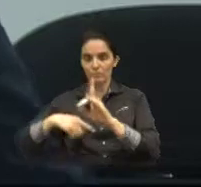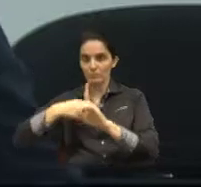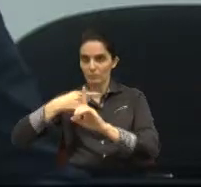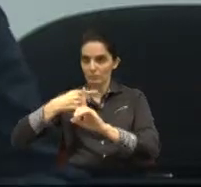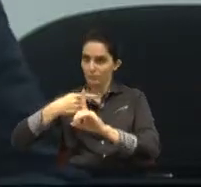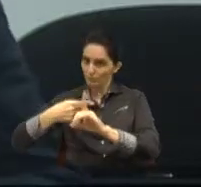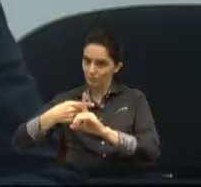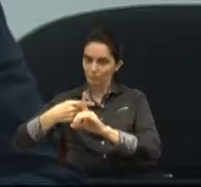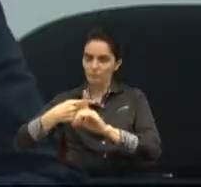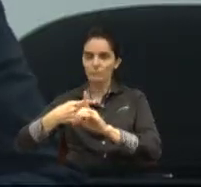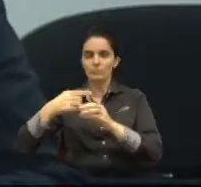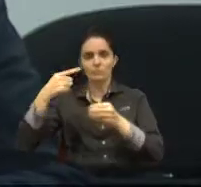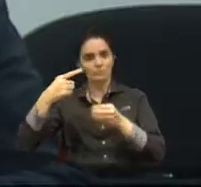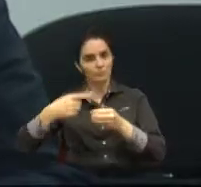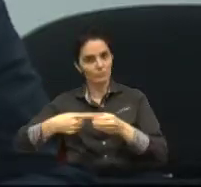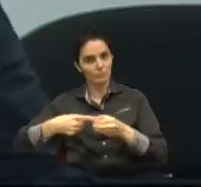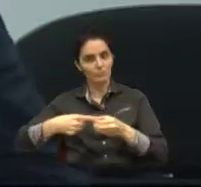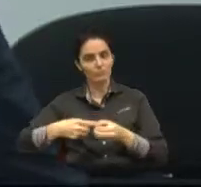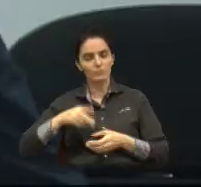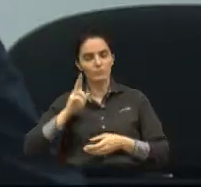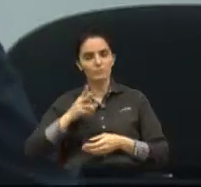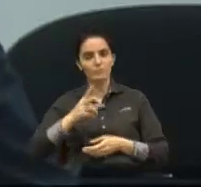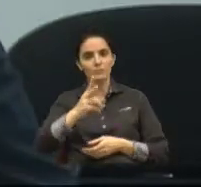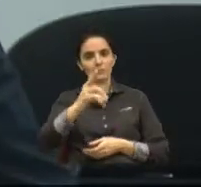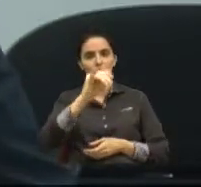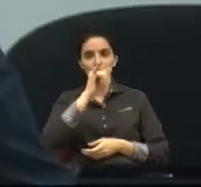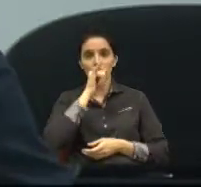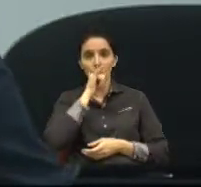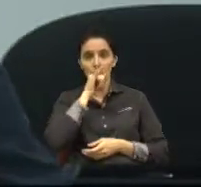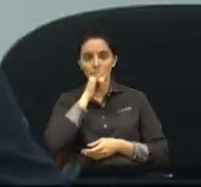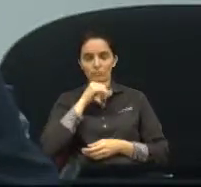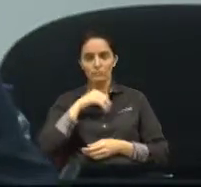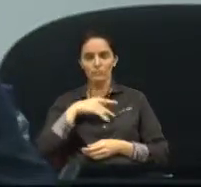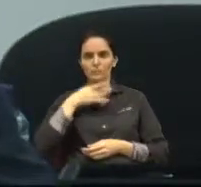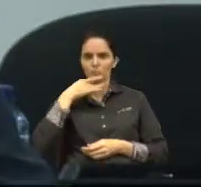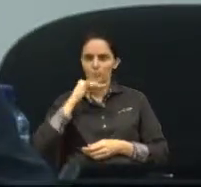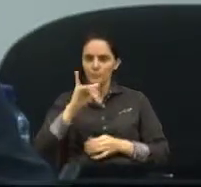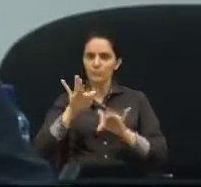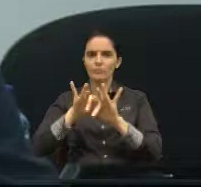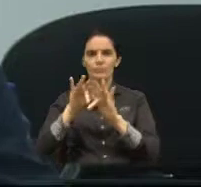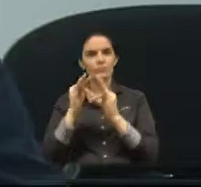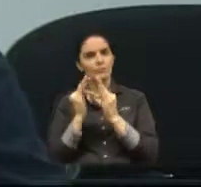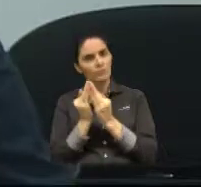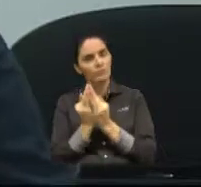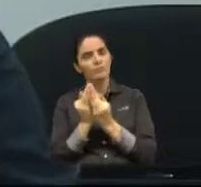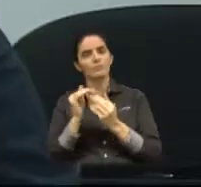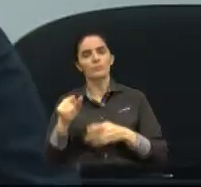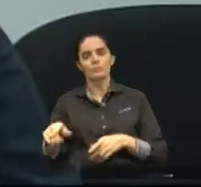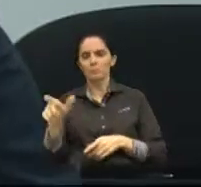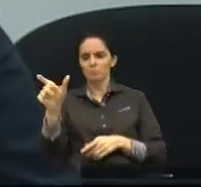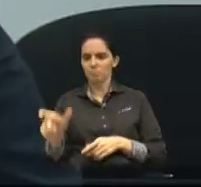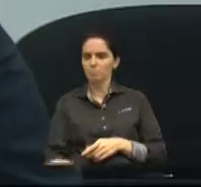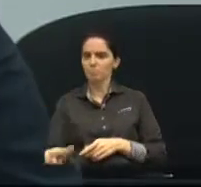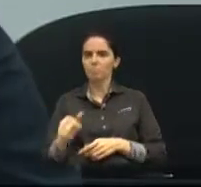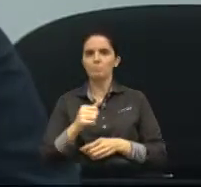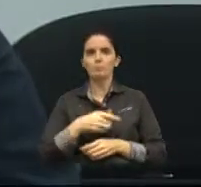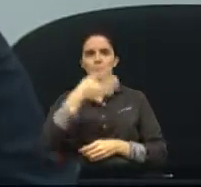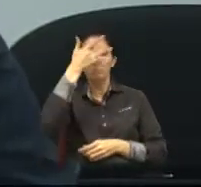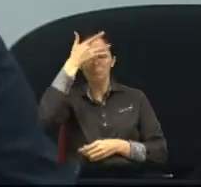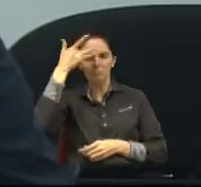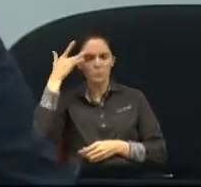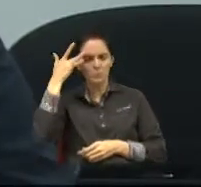cidade, sempre dando o exemplo de pai de família, o exemplo de pessoa, o exemplo de ser